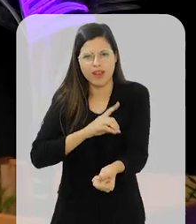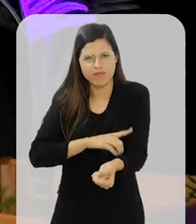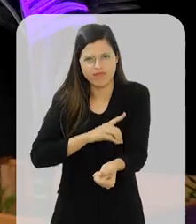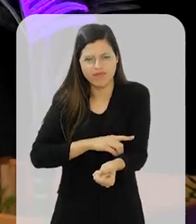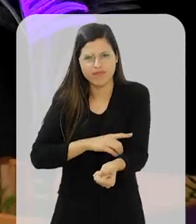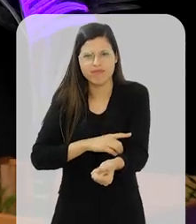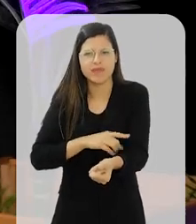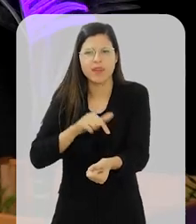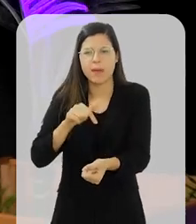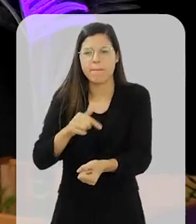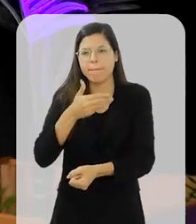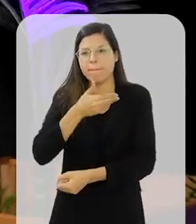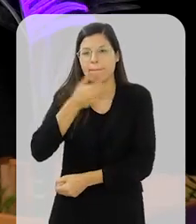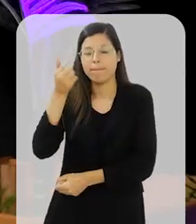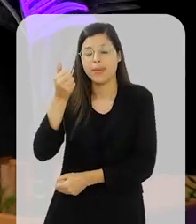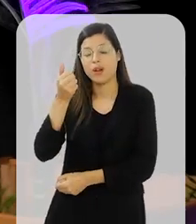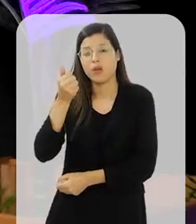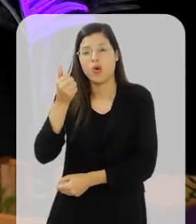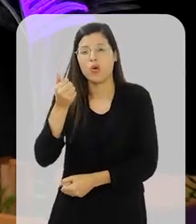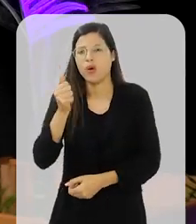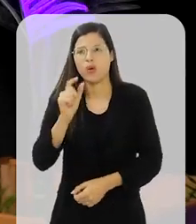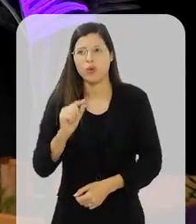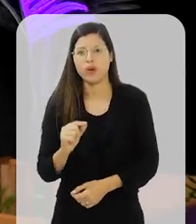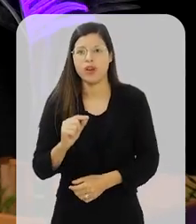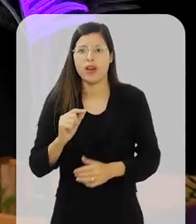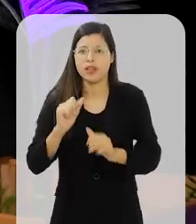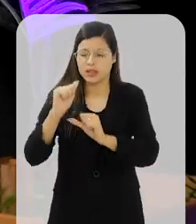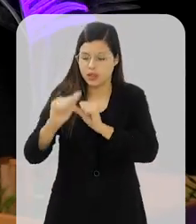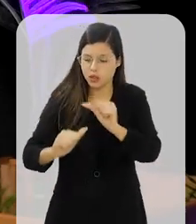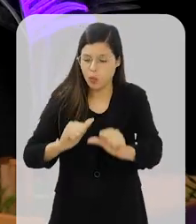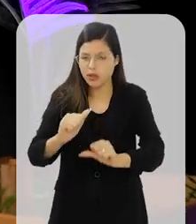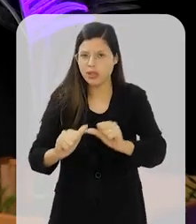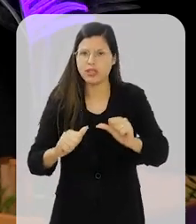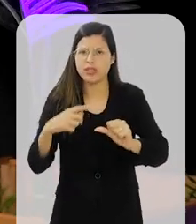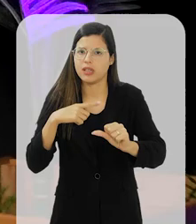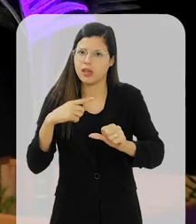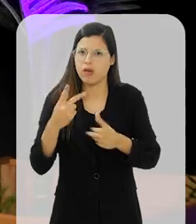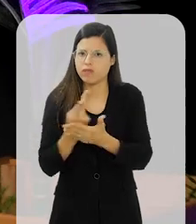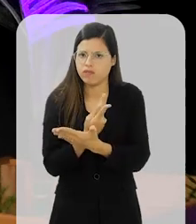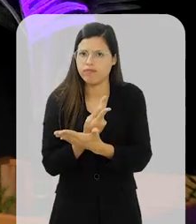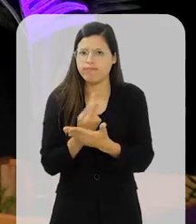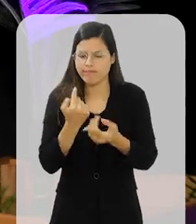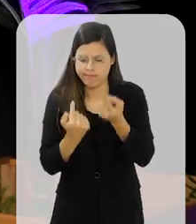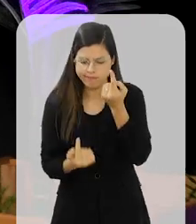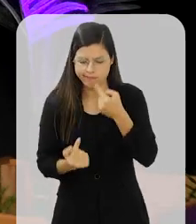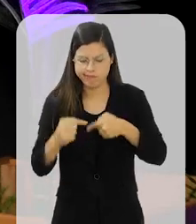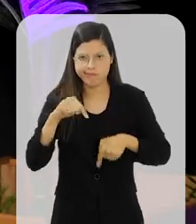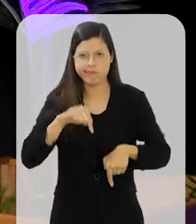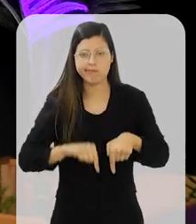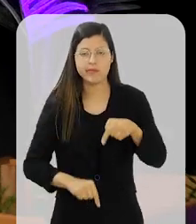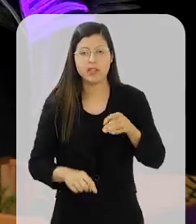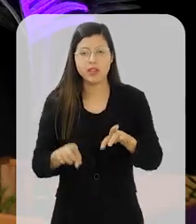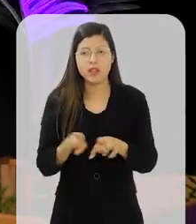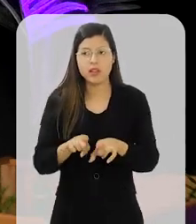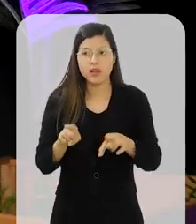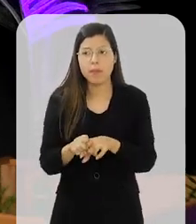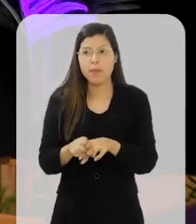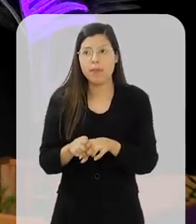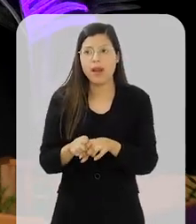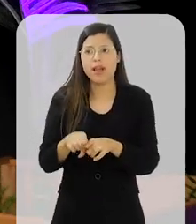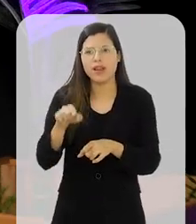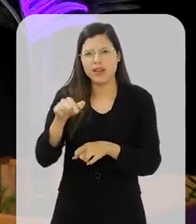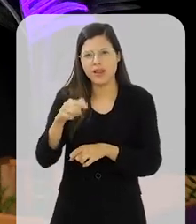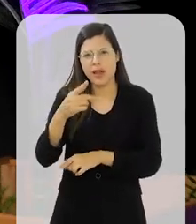ele melhora bastante, né, essas alterações metabólicas. E na pré-eclâmpsia, né, que